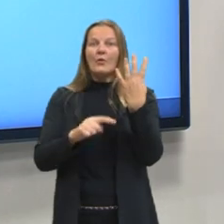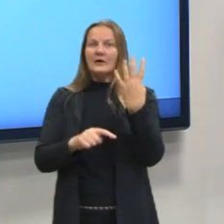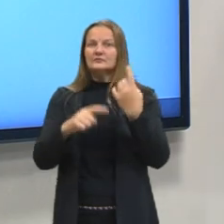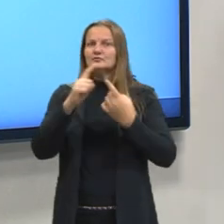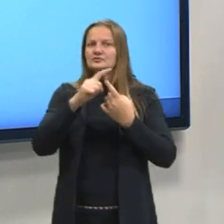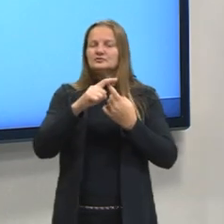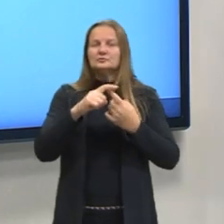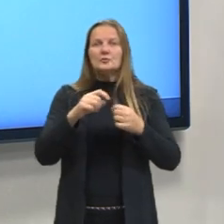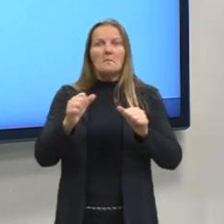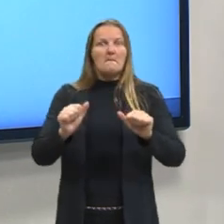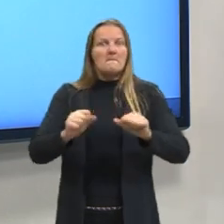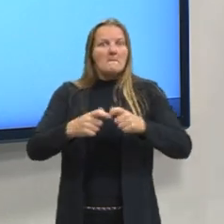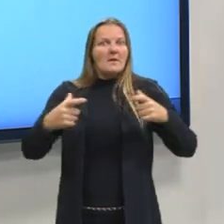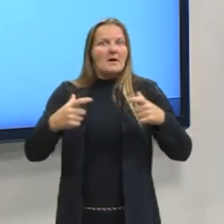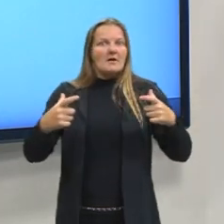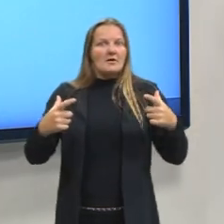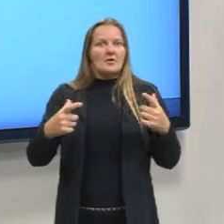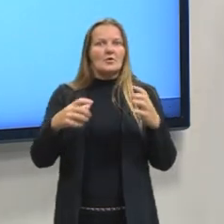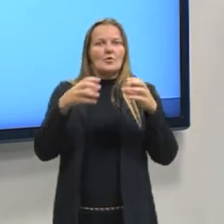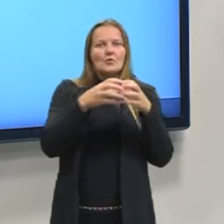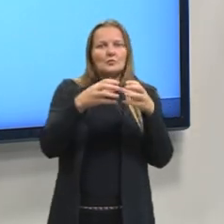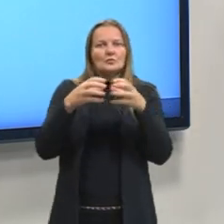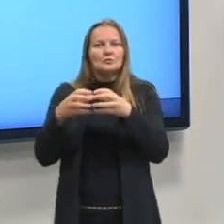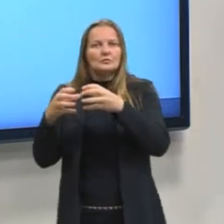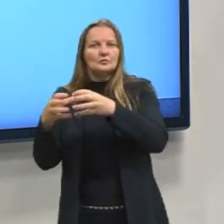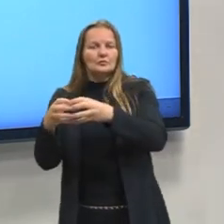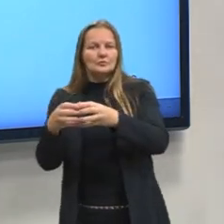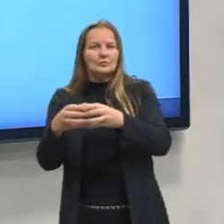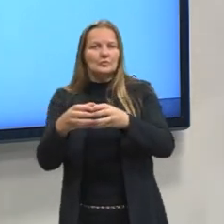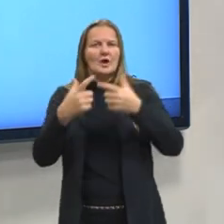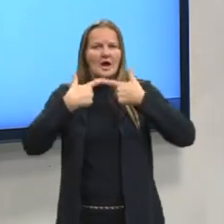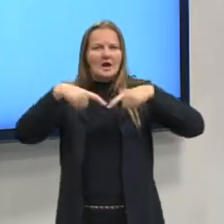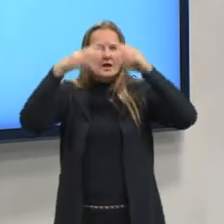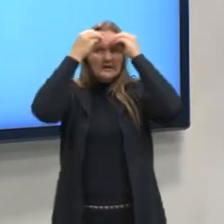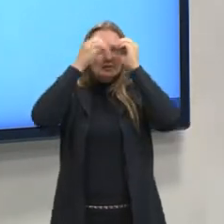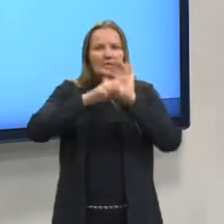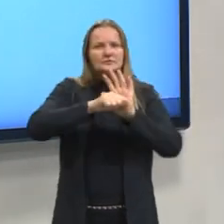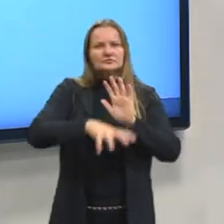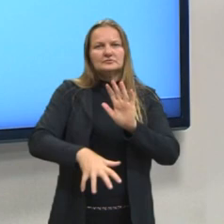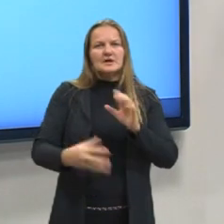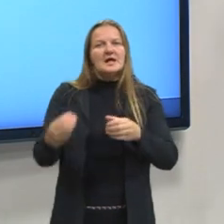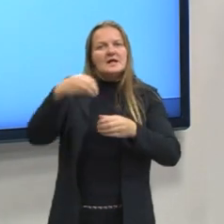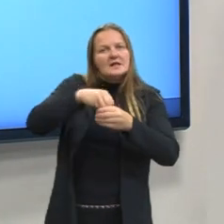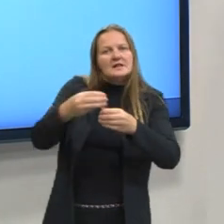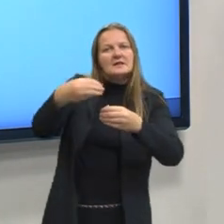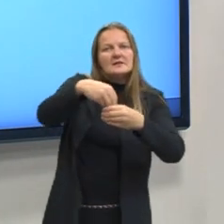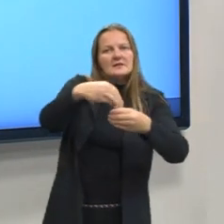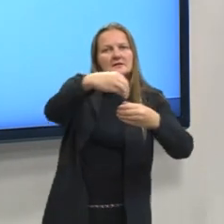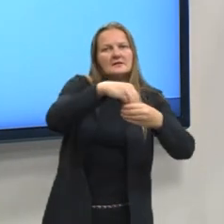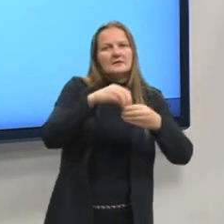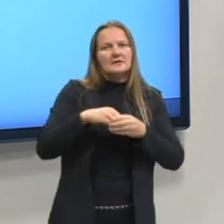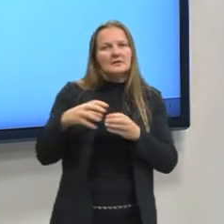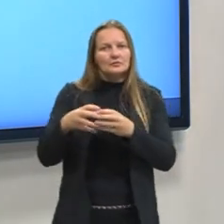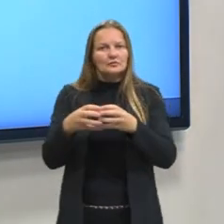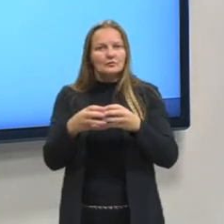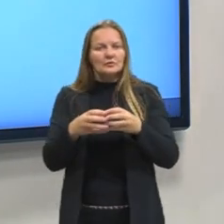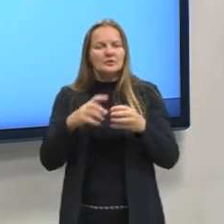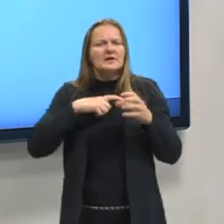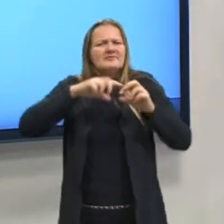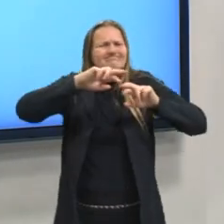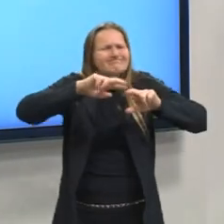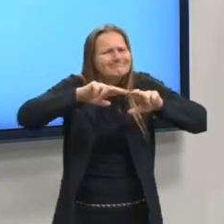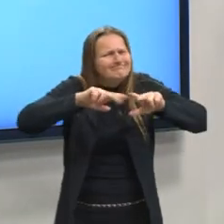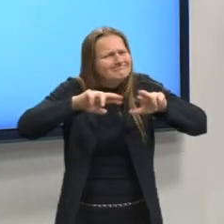tipos de figuras de linguagem quatro grupos de figuras de linguagem e dentro desses 4 grupos a gente tem em